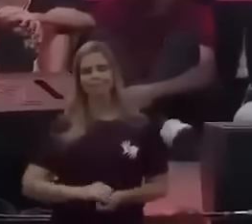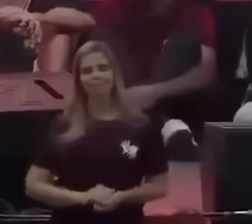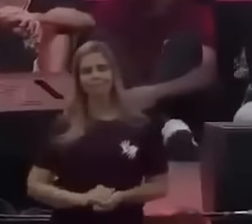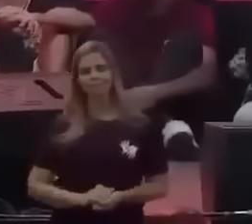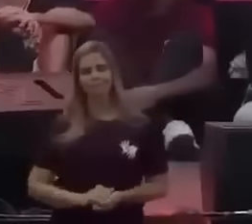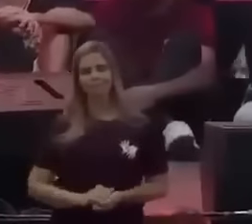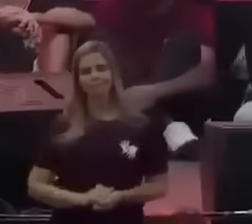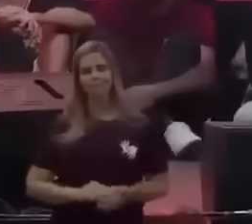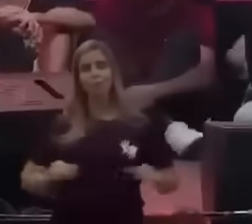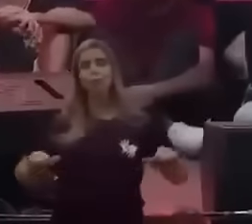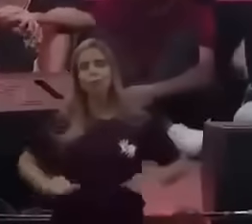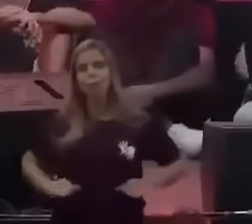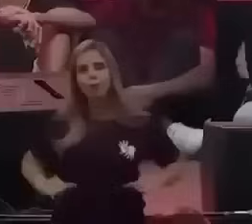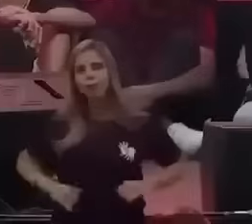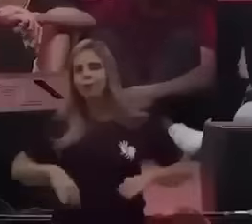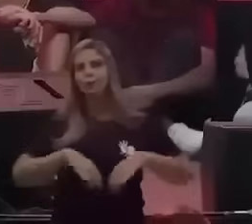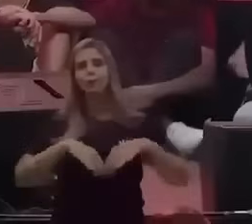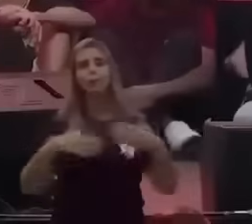Que cálice era esse?